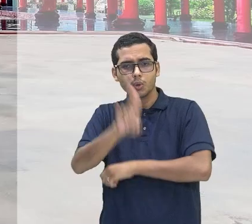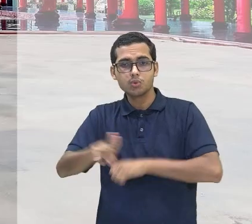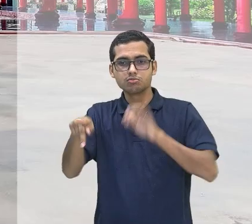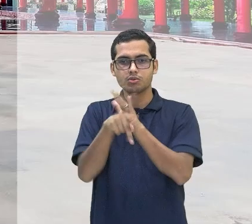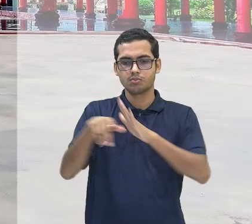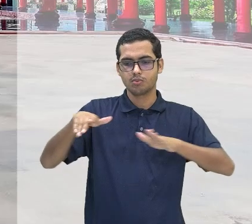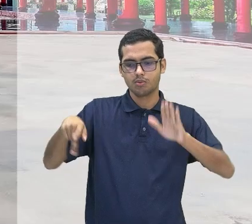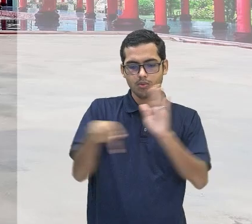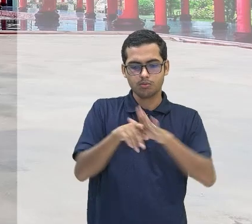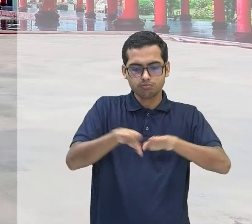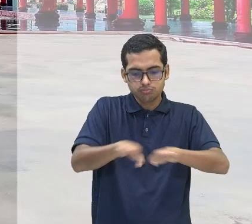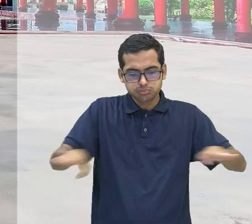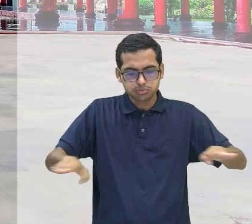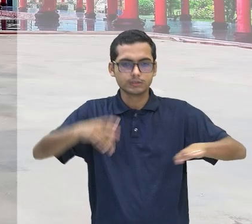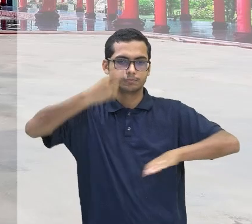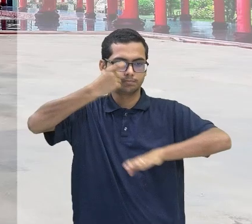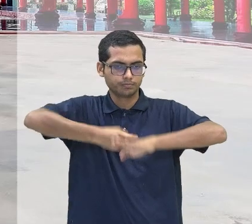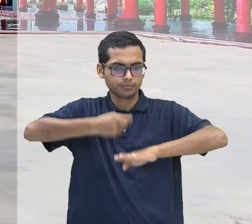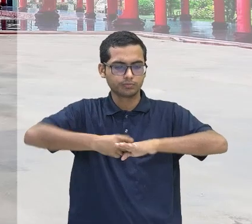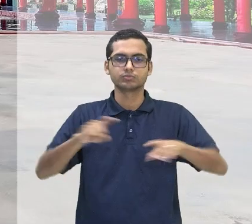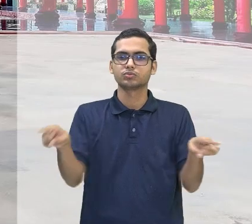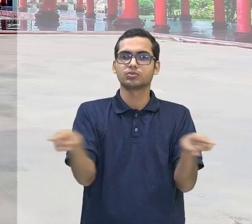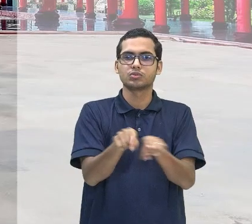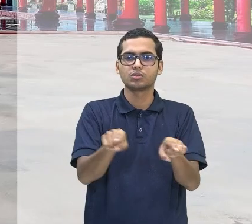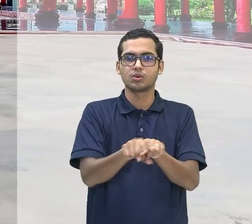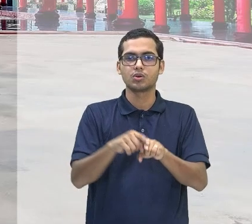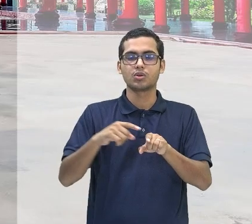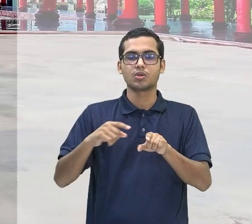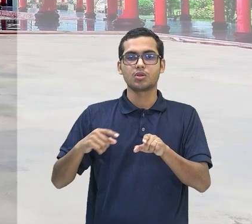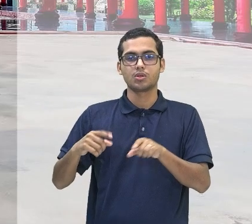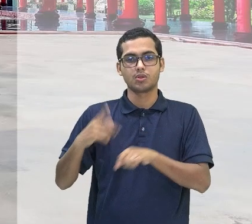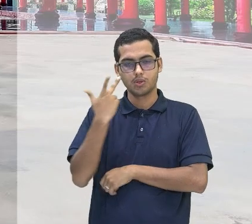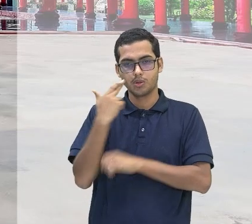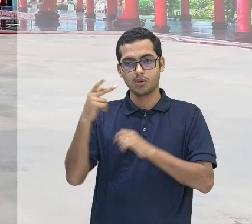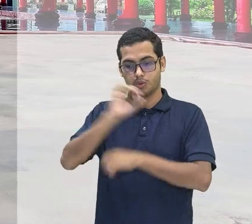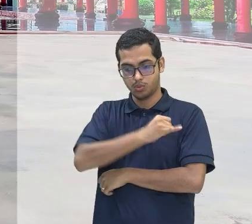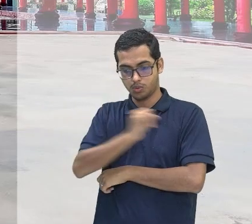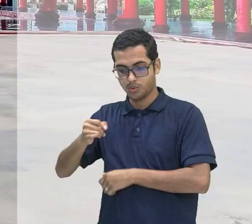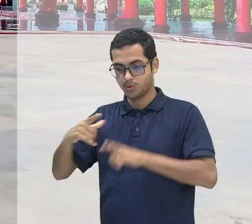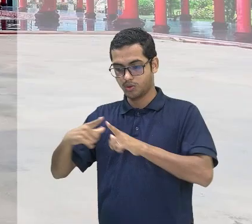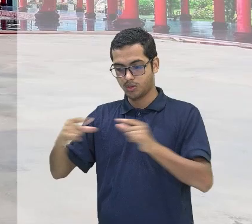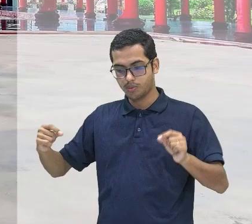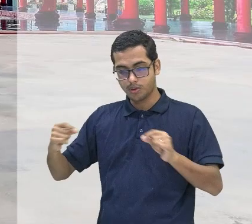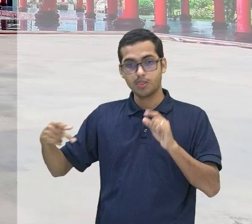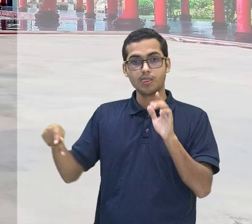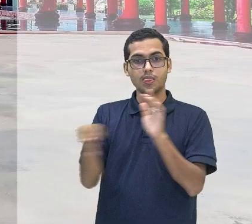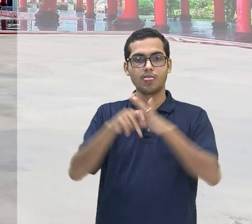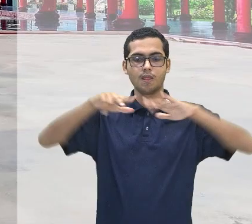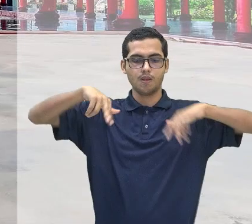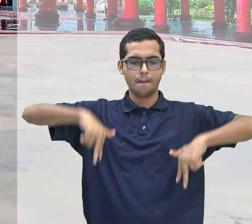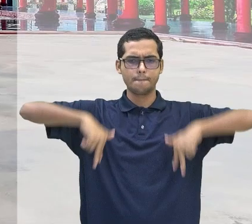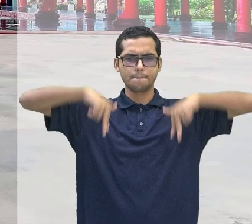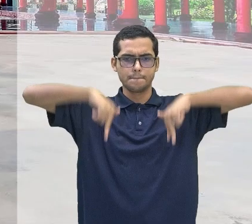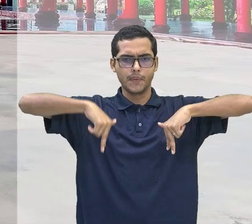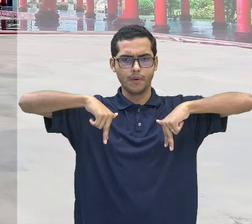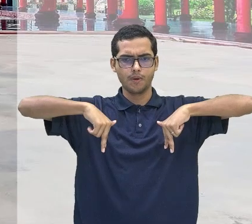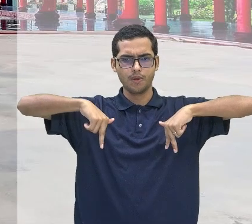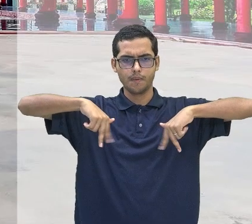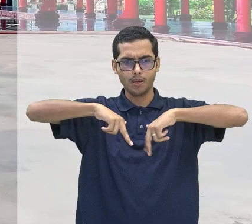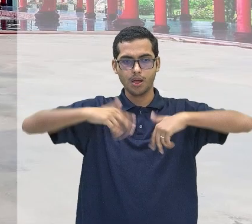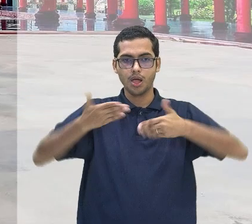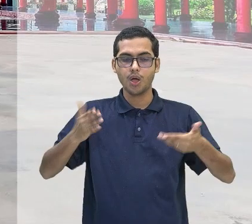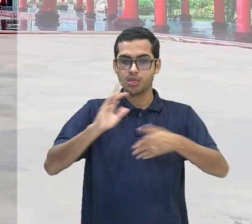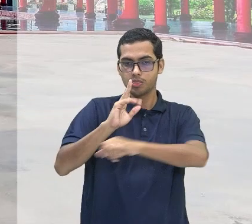característica dessa luta ser lutada mais em pé. E aí, com a adaptação de Carlos Gracie, ele transformou a luta, né, do